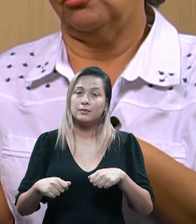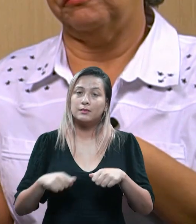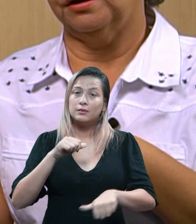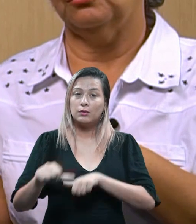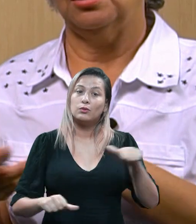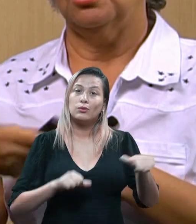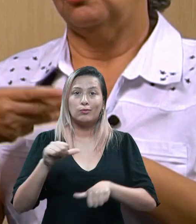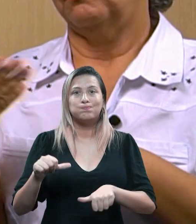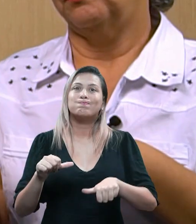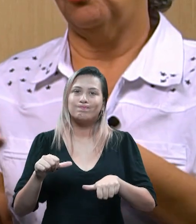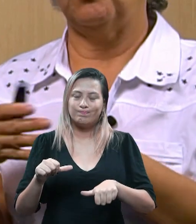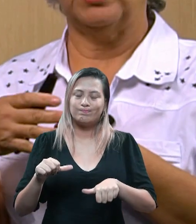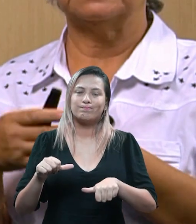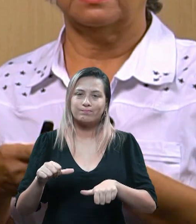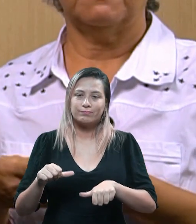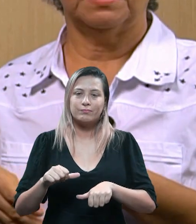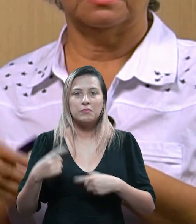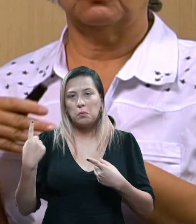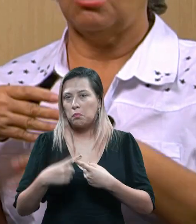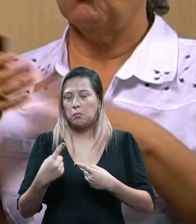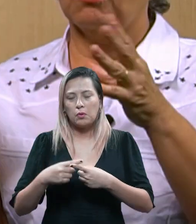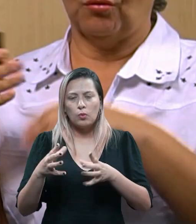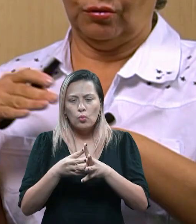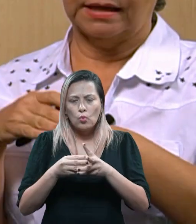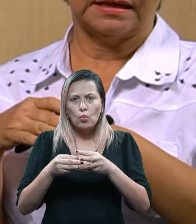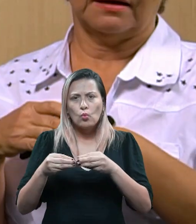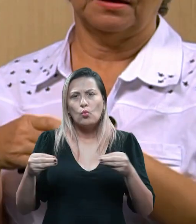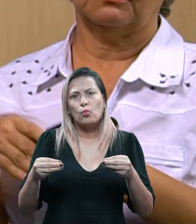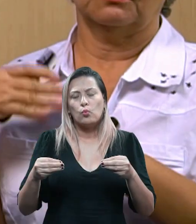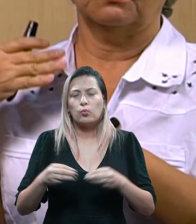se renovando, ou por ressecamento,